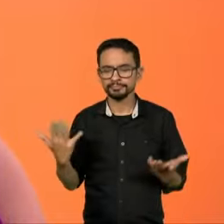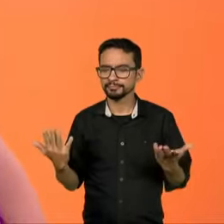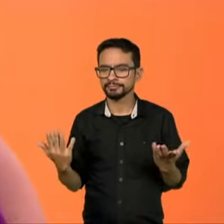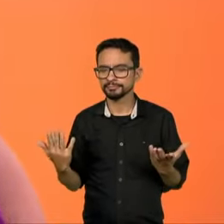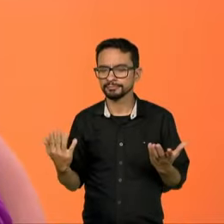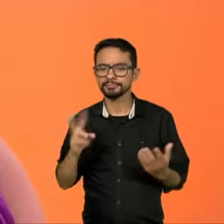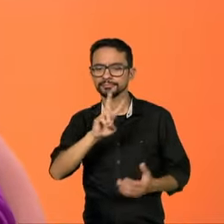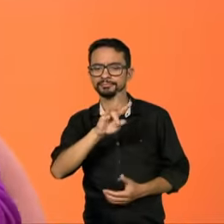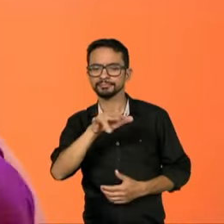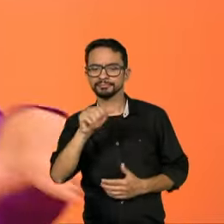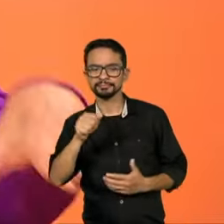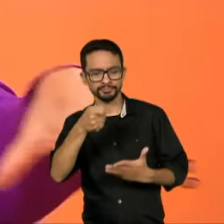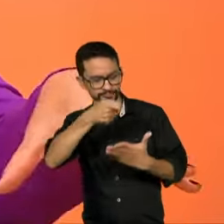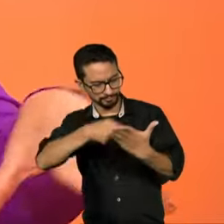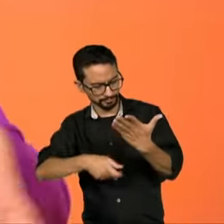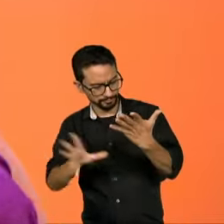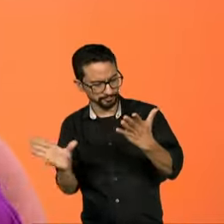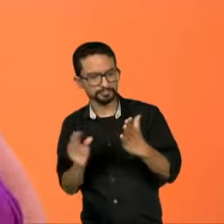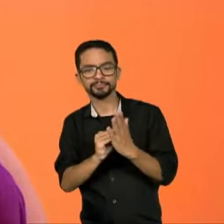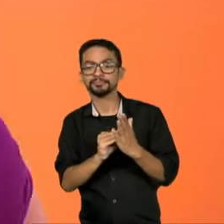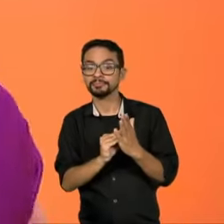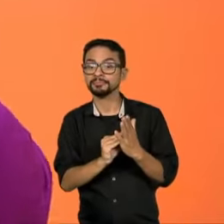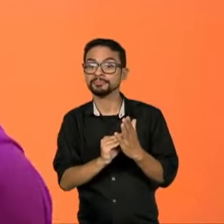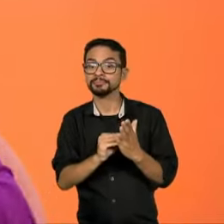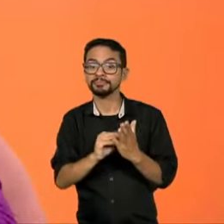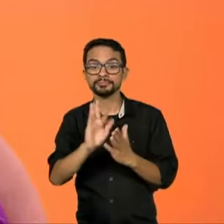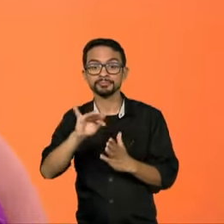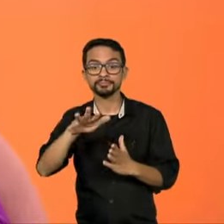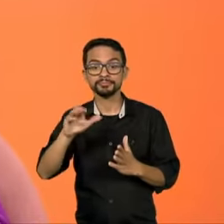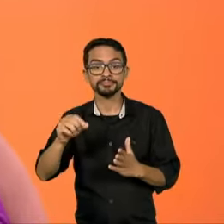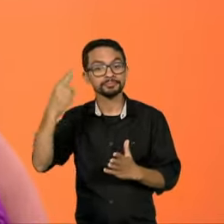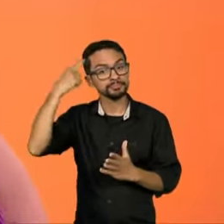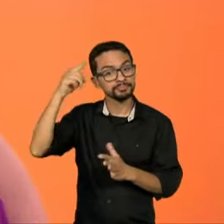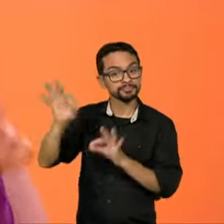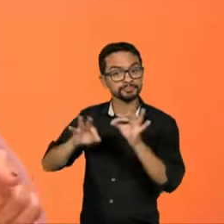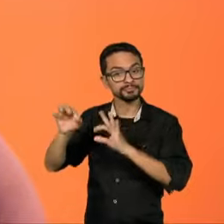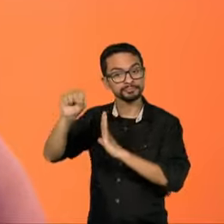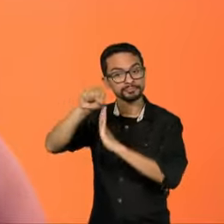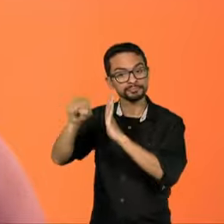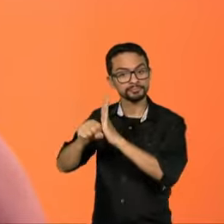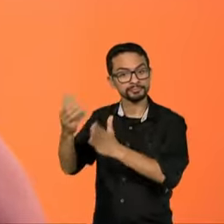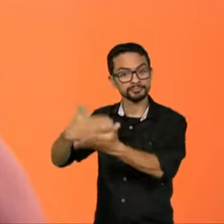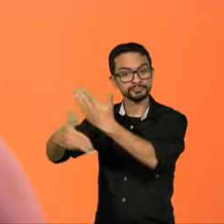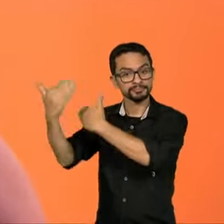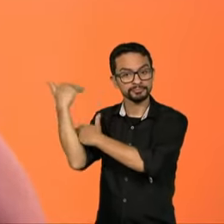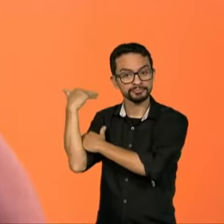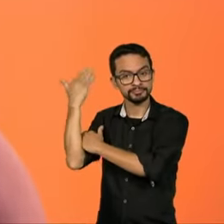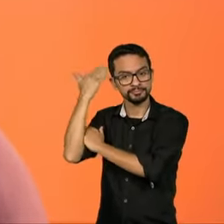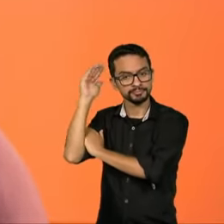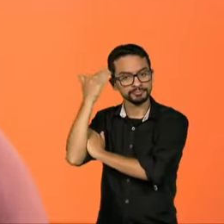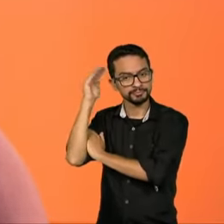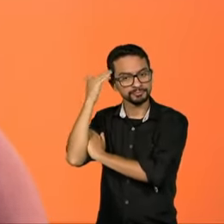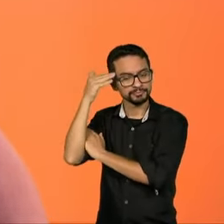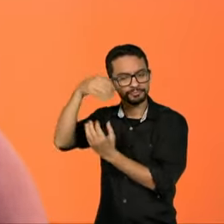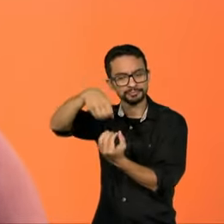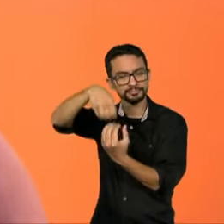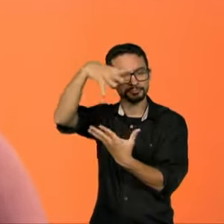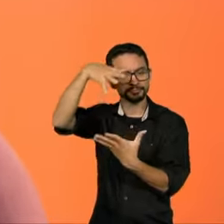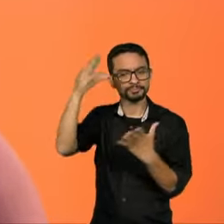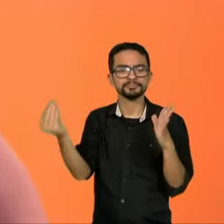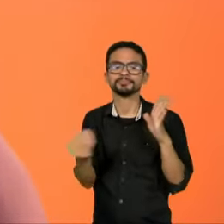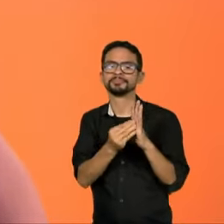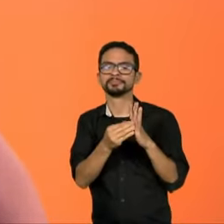E a Vilma que escreveu sobre feminismo e que organizou esse das mulheres, sim, do século passado. E nesse livro, o que apareceu, eu